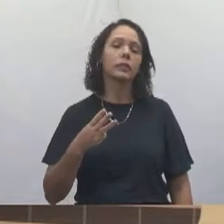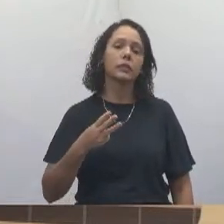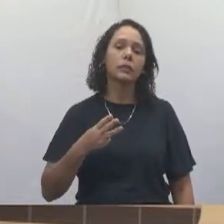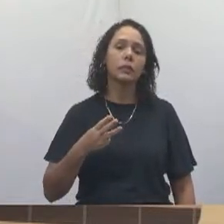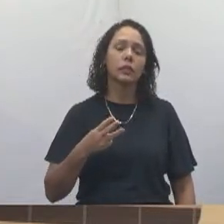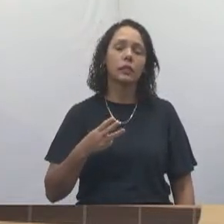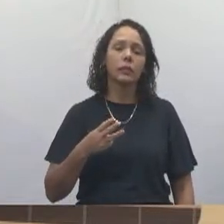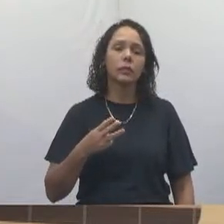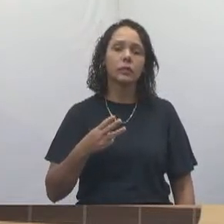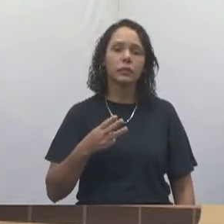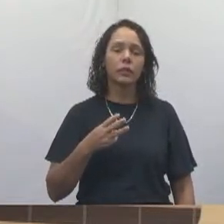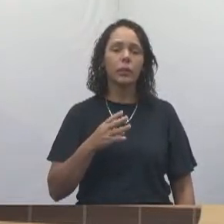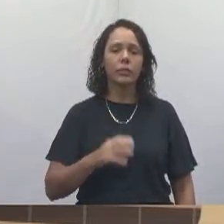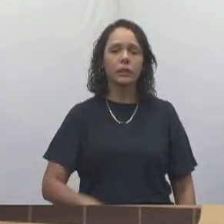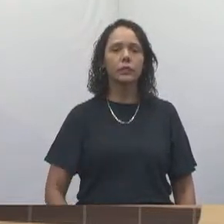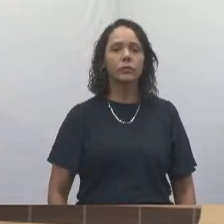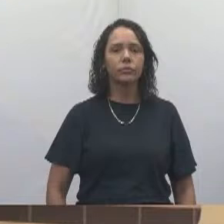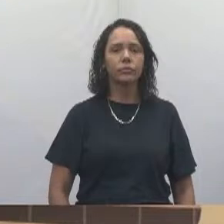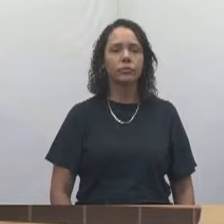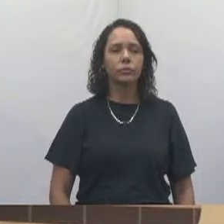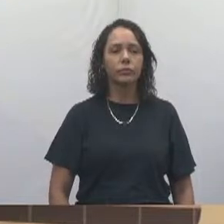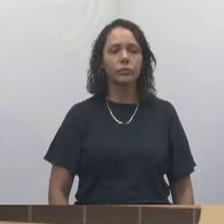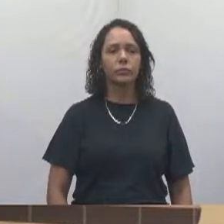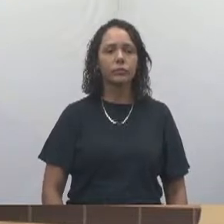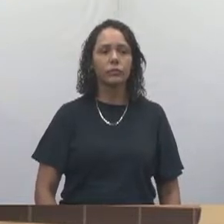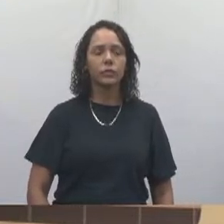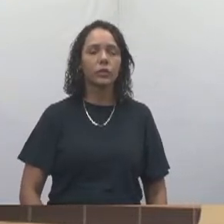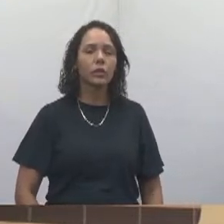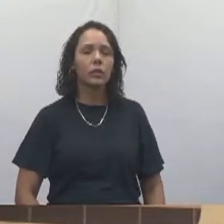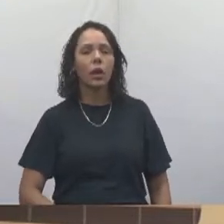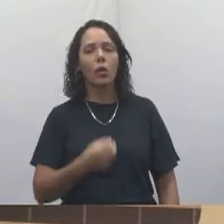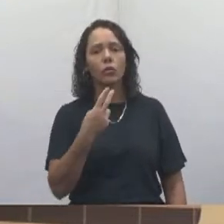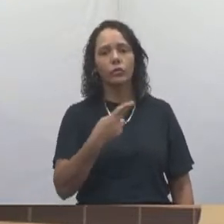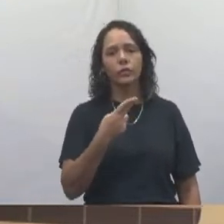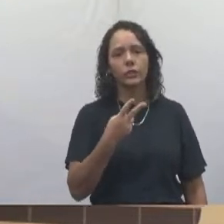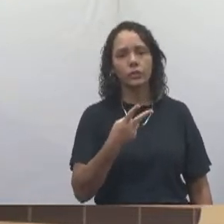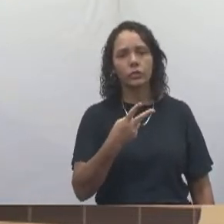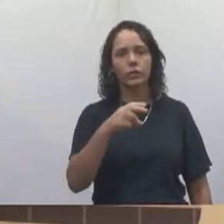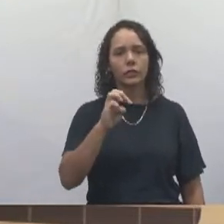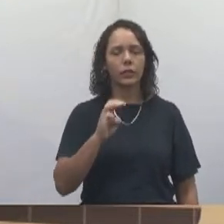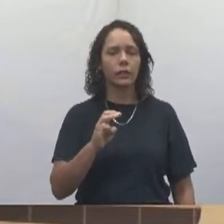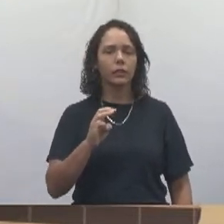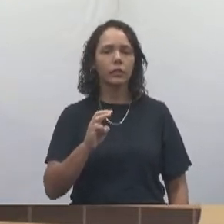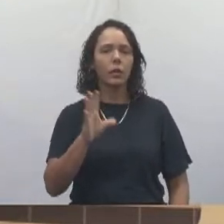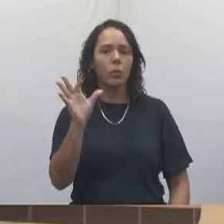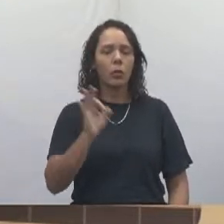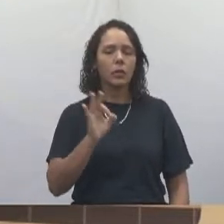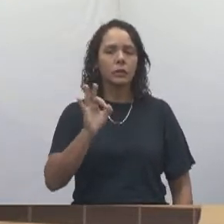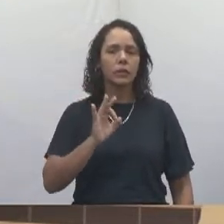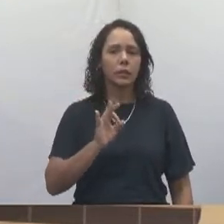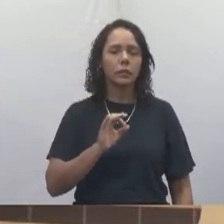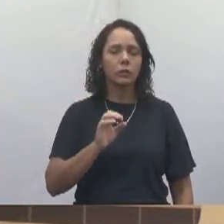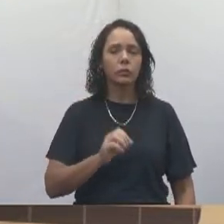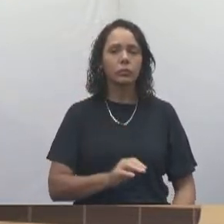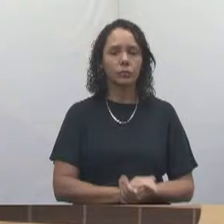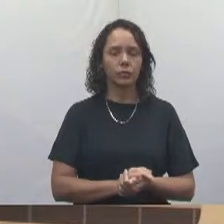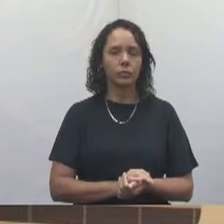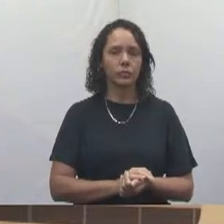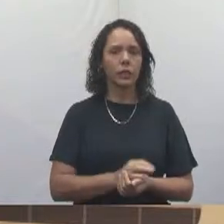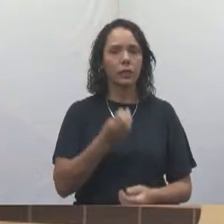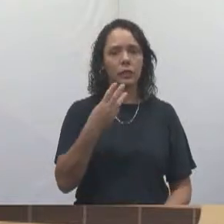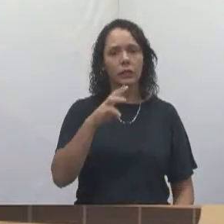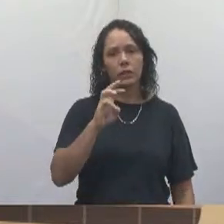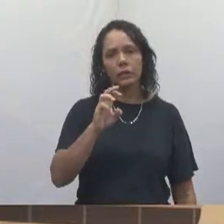acumulada foi de 35%. Entre 2017 e 2023, até o dia 19 de dezembro, 35%.